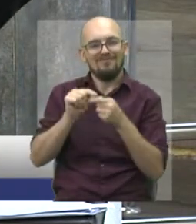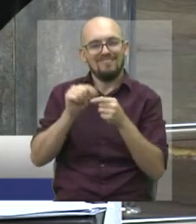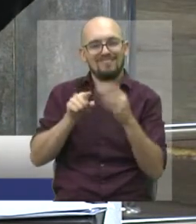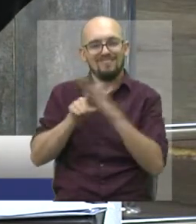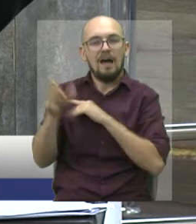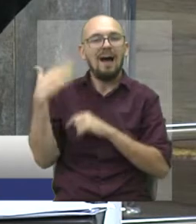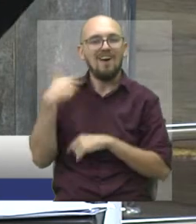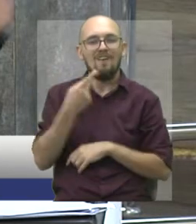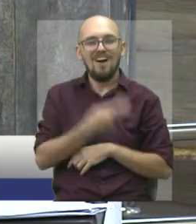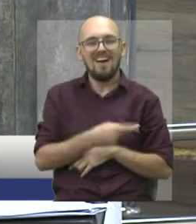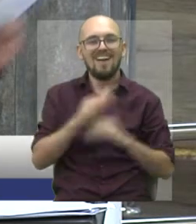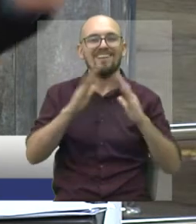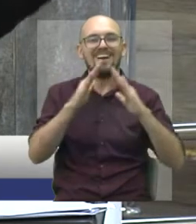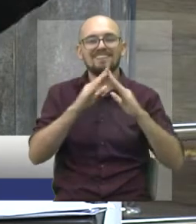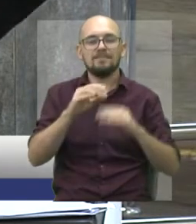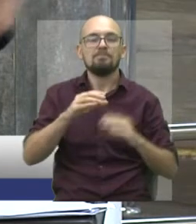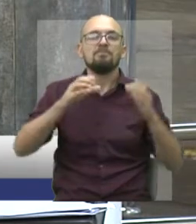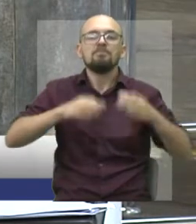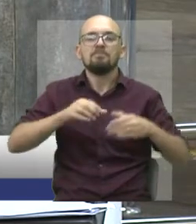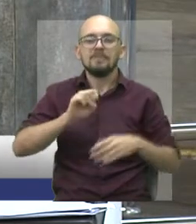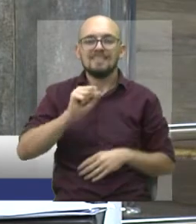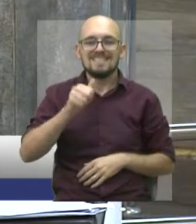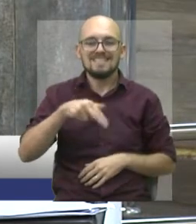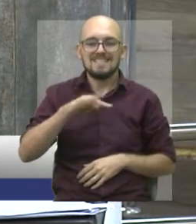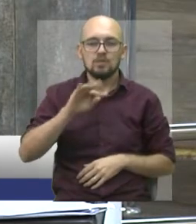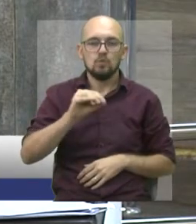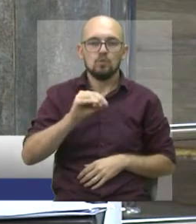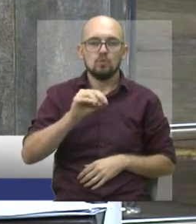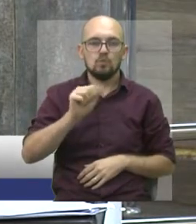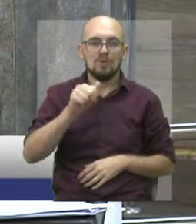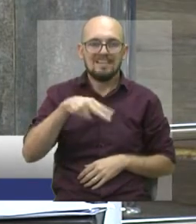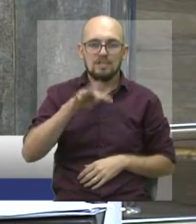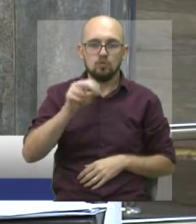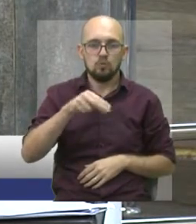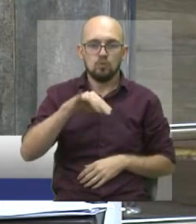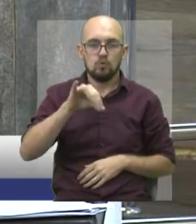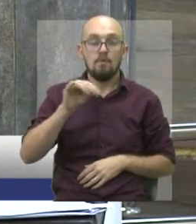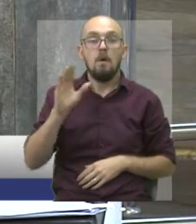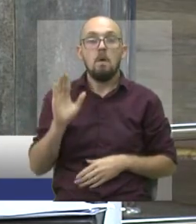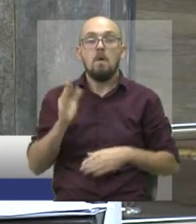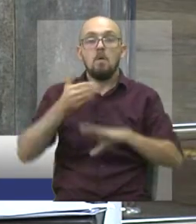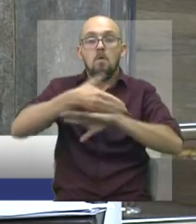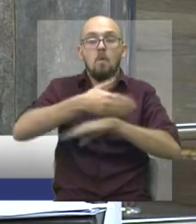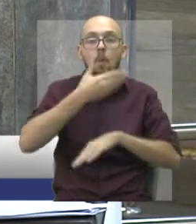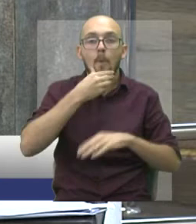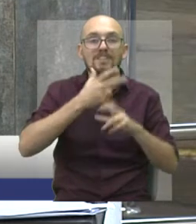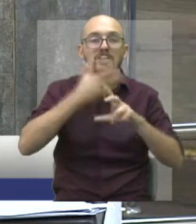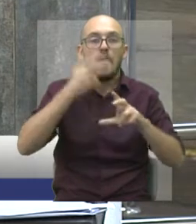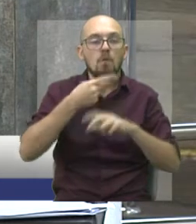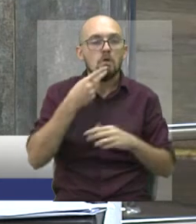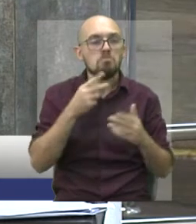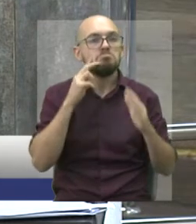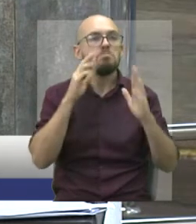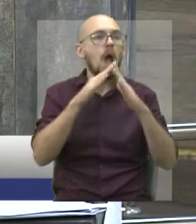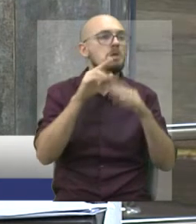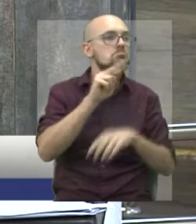casa aqui no Santo Ivo, aqui no Santo Antônio, desculpa, foi um engenheiro lá deu parecer que a casa não tem risco de